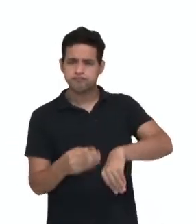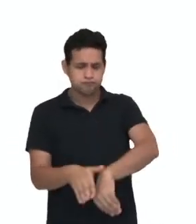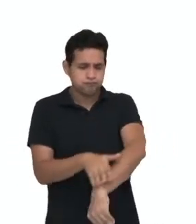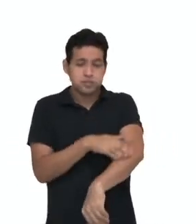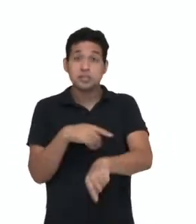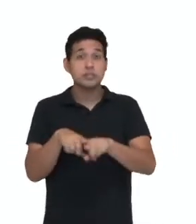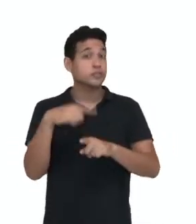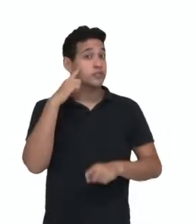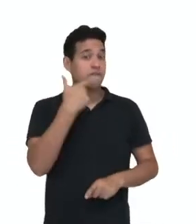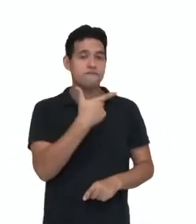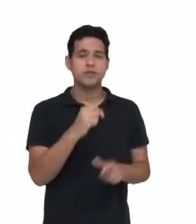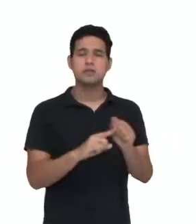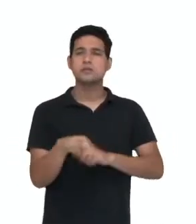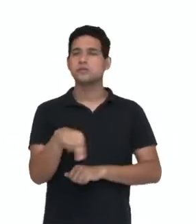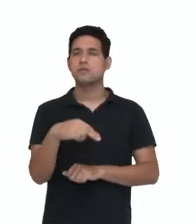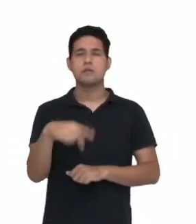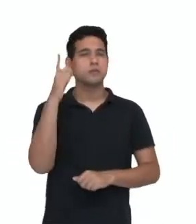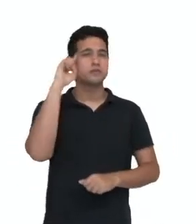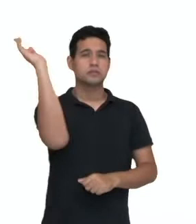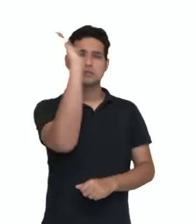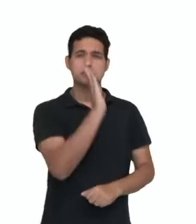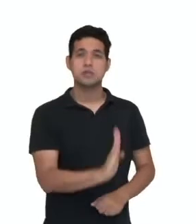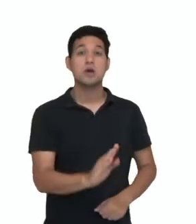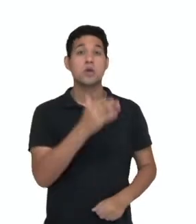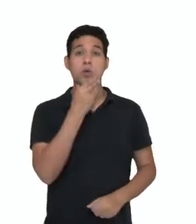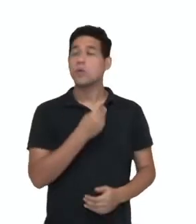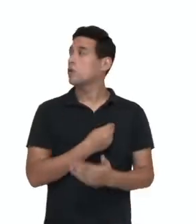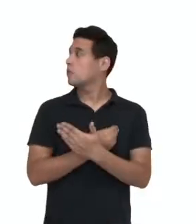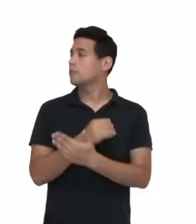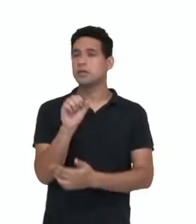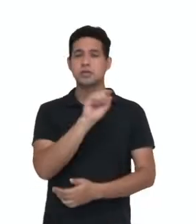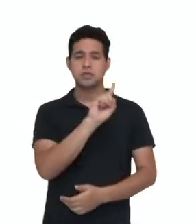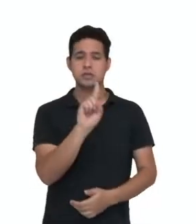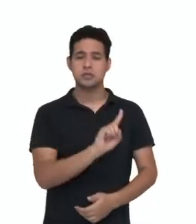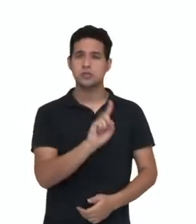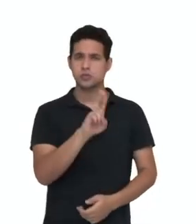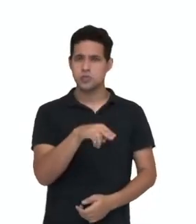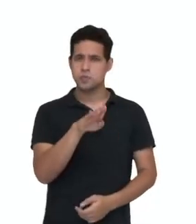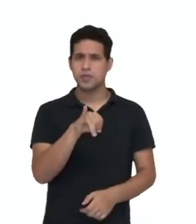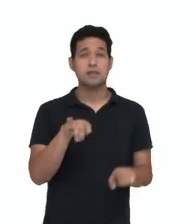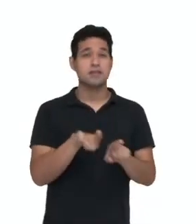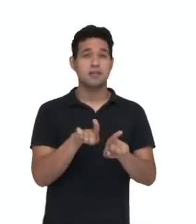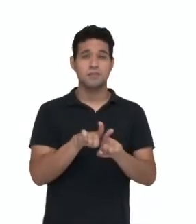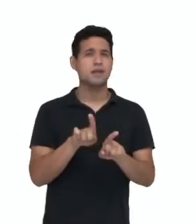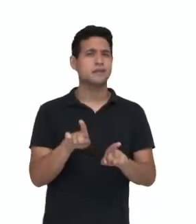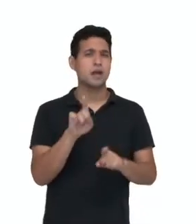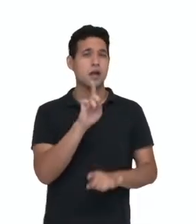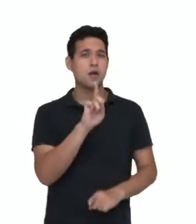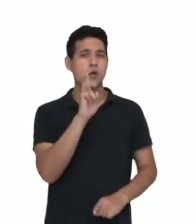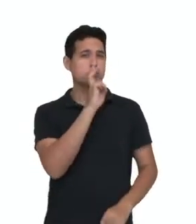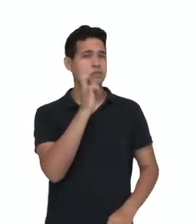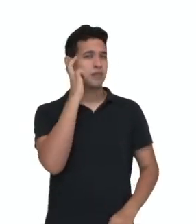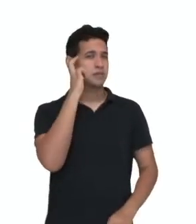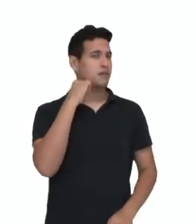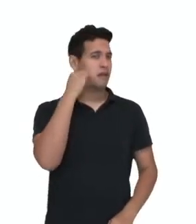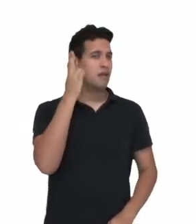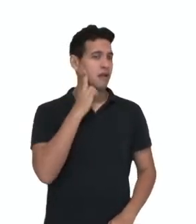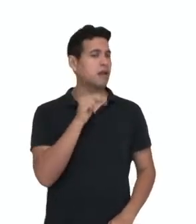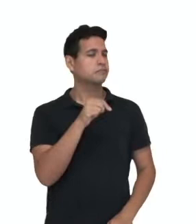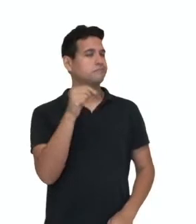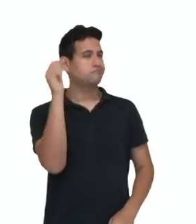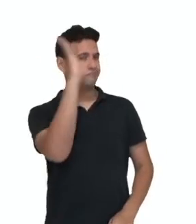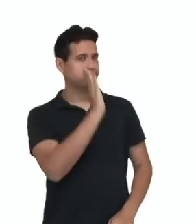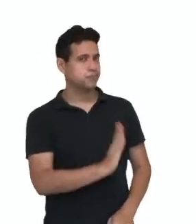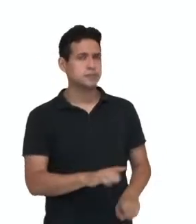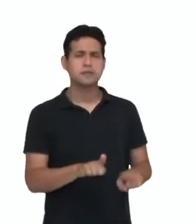20 de noviembre es el Día Nacional de Zumbi y de la Conciencia Negra en Brasil. La celebración es